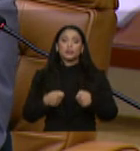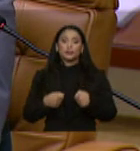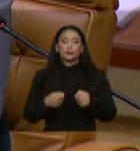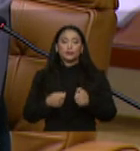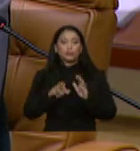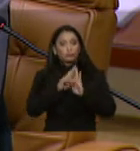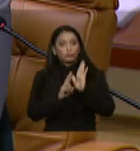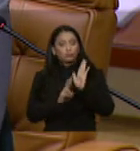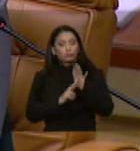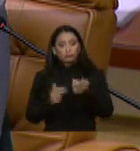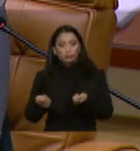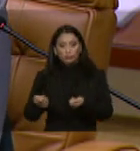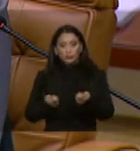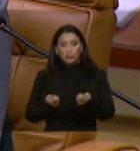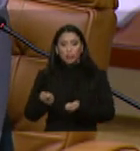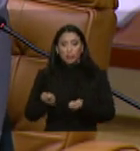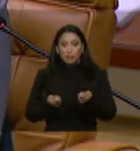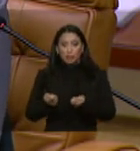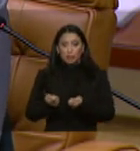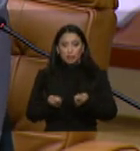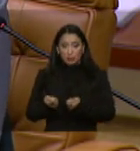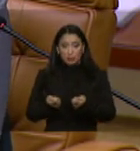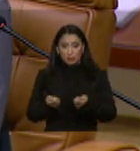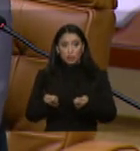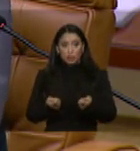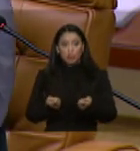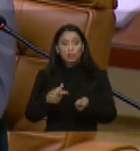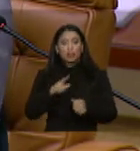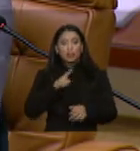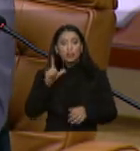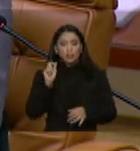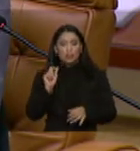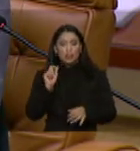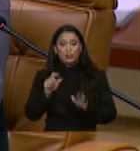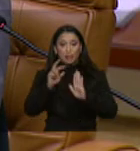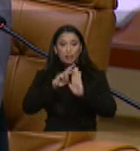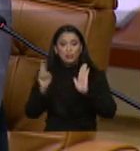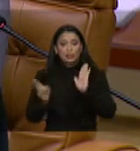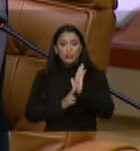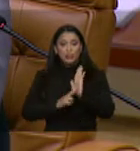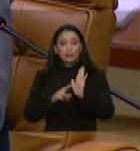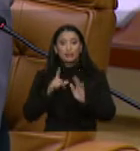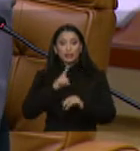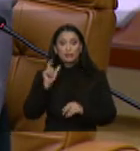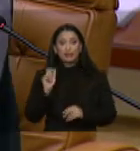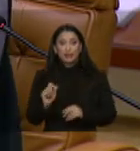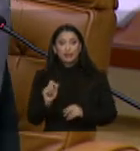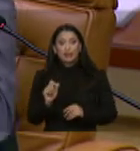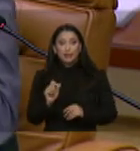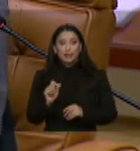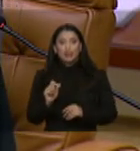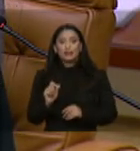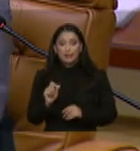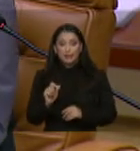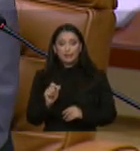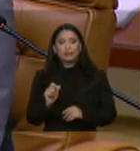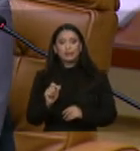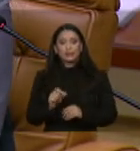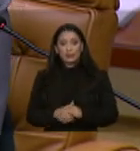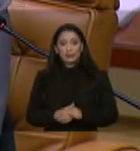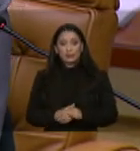autoagulação eu concordo plenamente uma regulamentação dentro dessa ideia por isso que eu disse que seria um artigo só obviamente